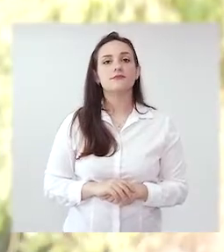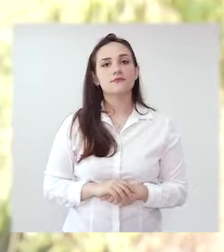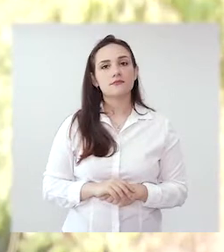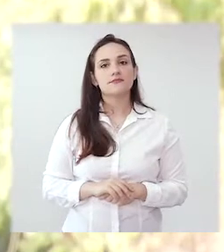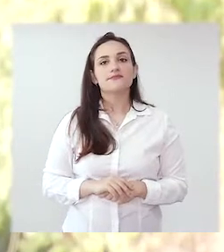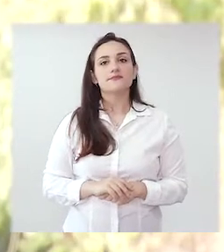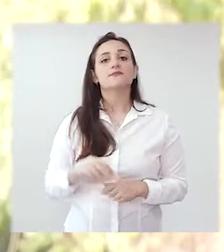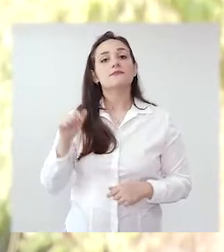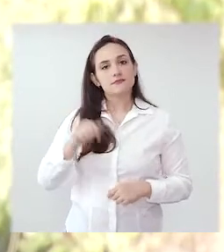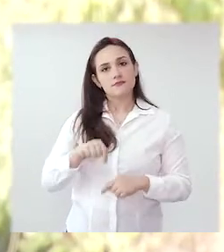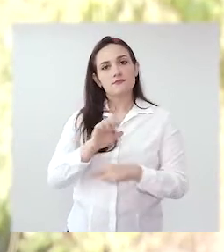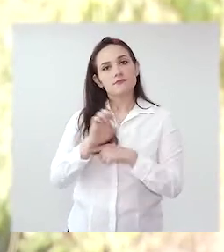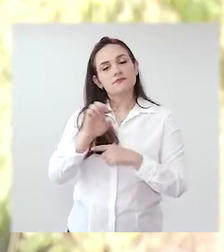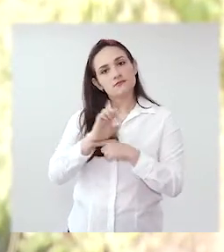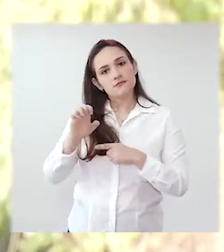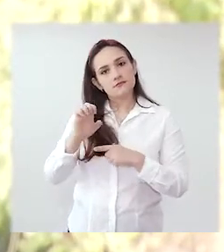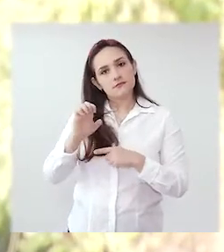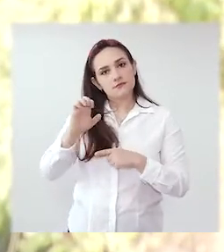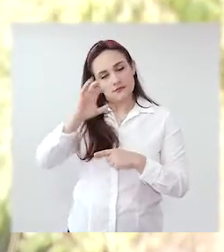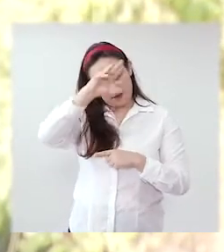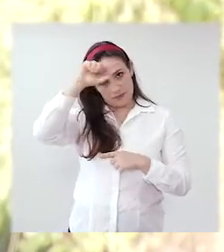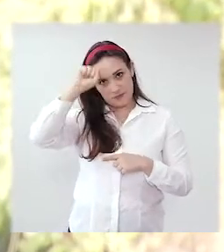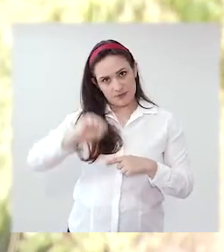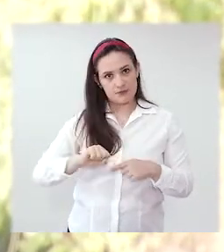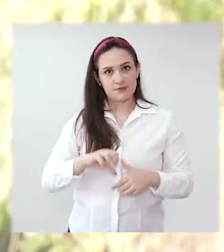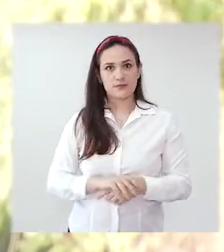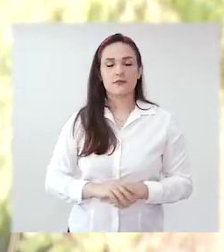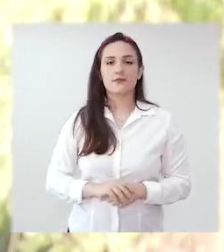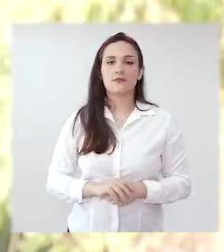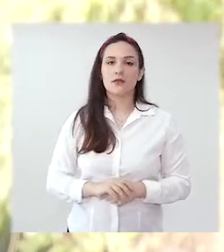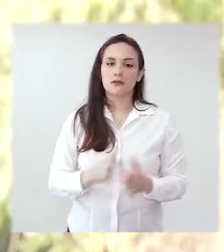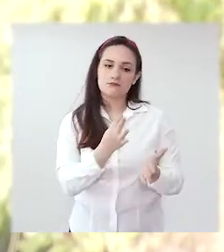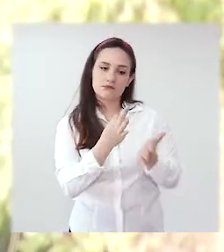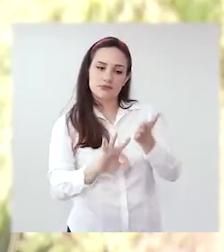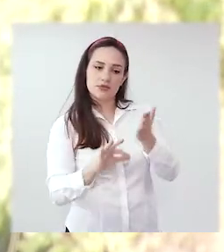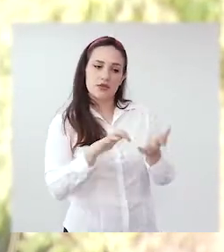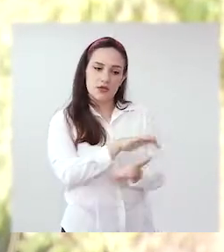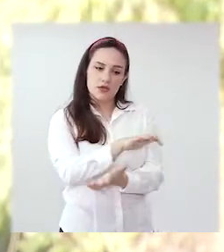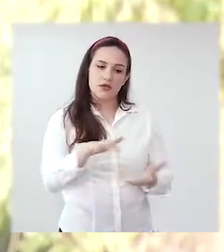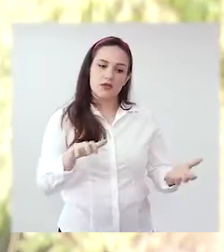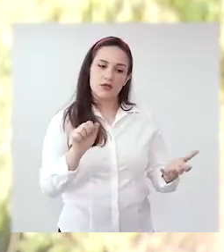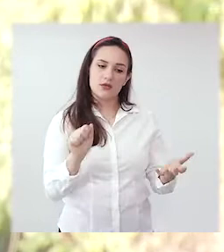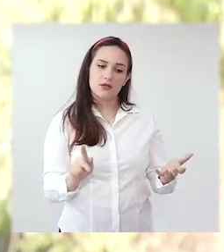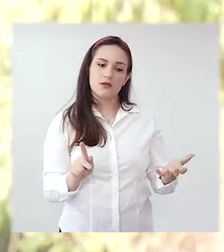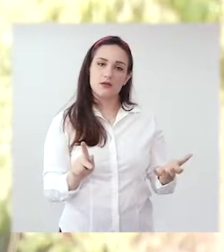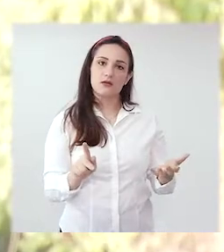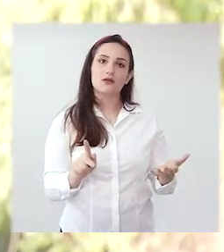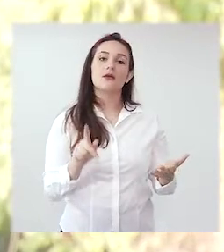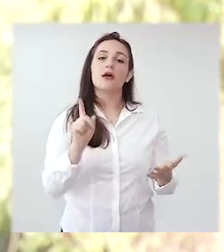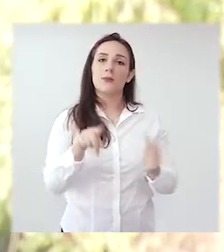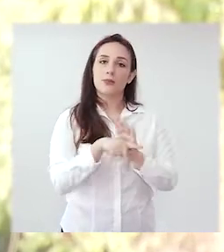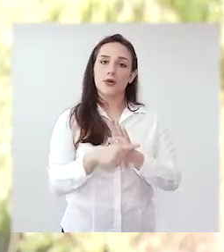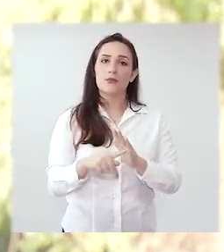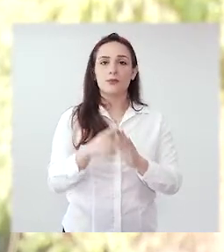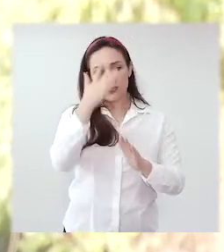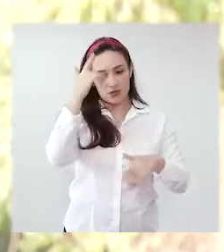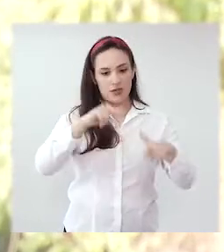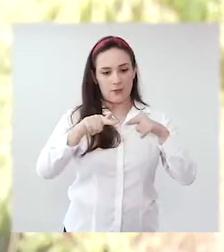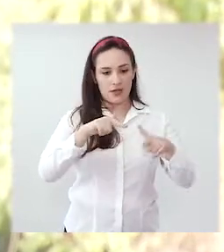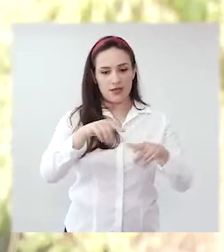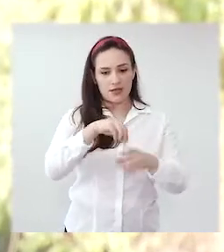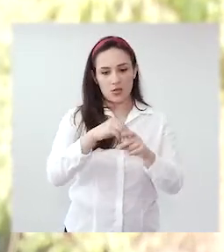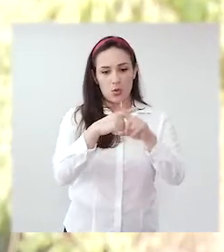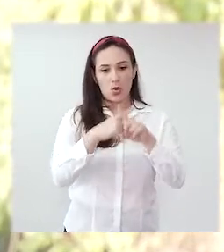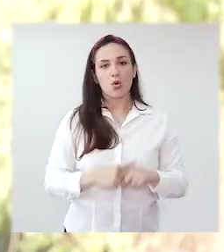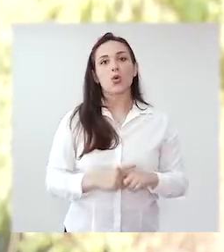Em âmbito estadual, o Poder Executivo sul-mato-grossense sancionou a reforma da Previdência para servidores e